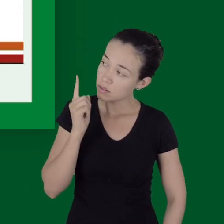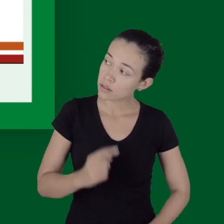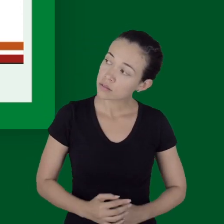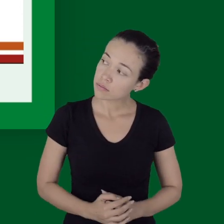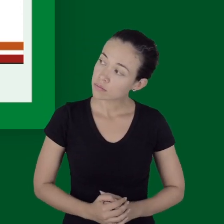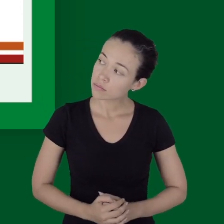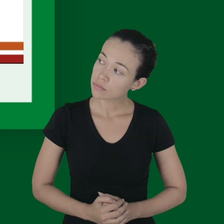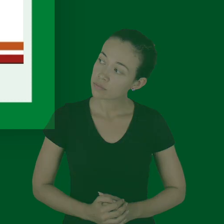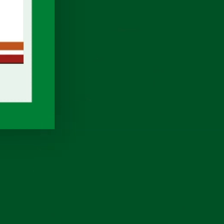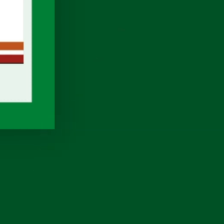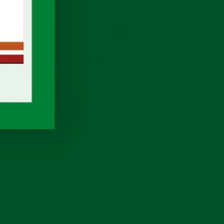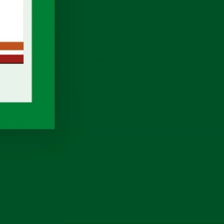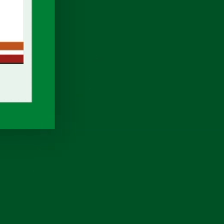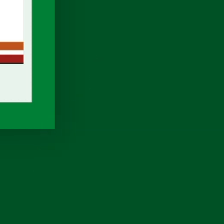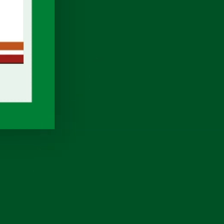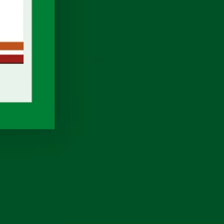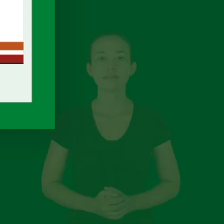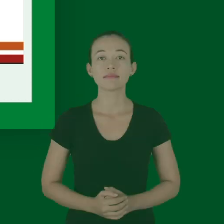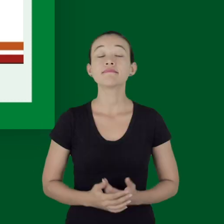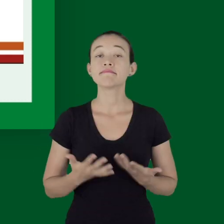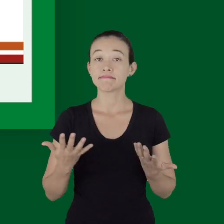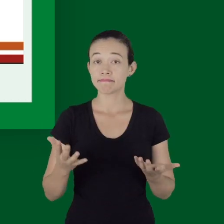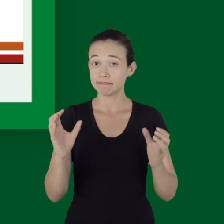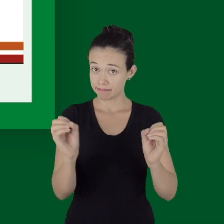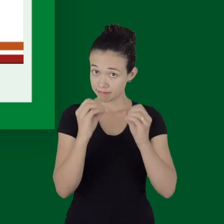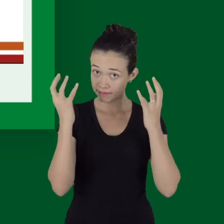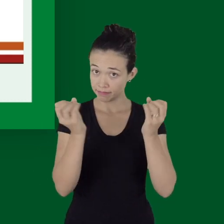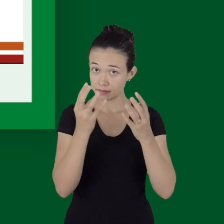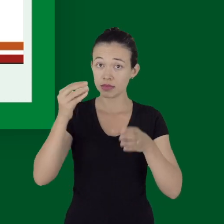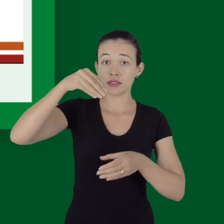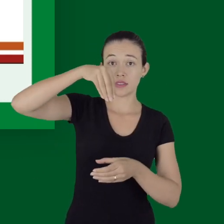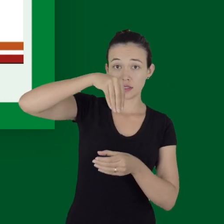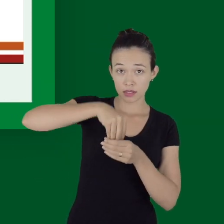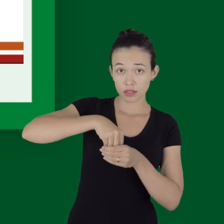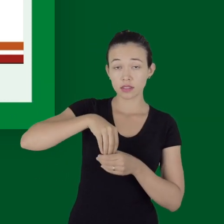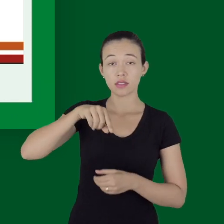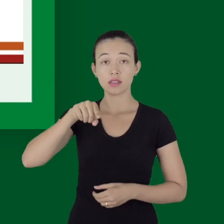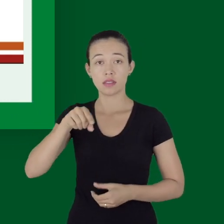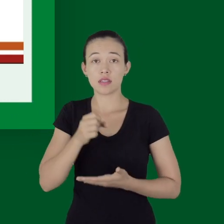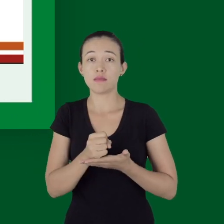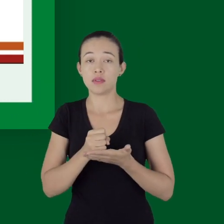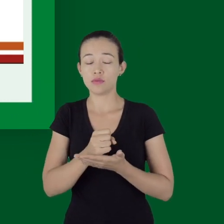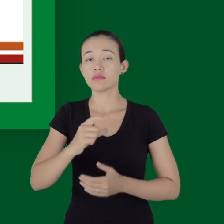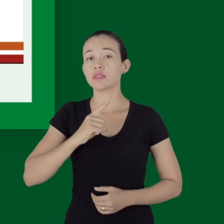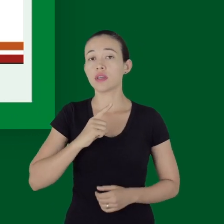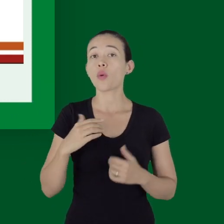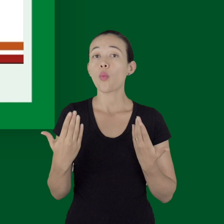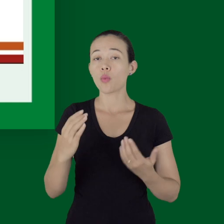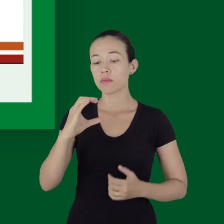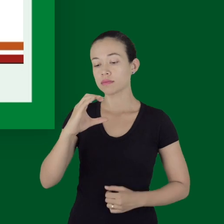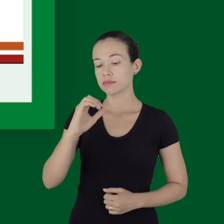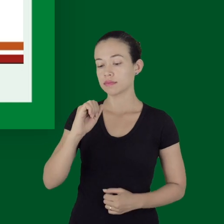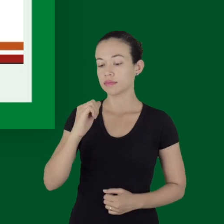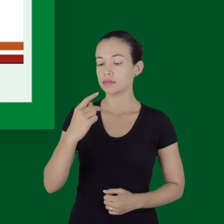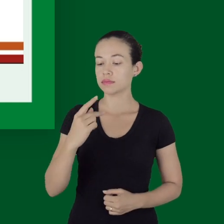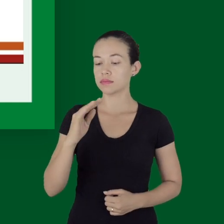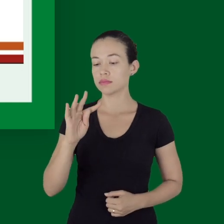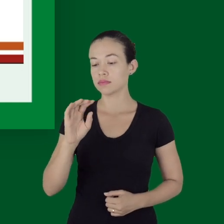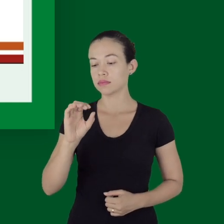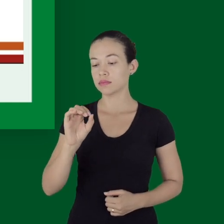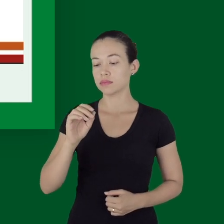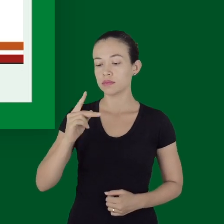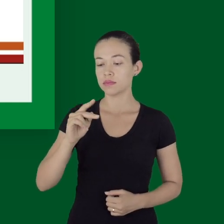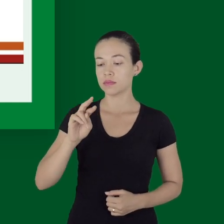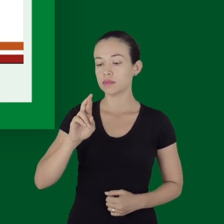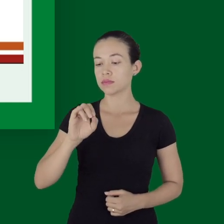a cada 10 minutos. Na básica, a gente não tem nitroprusiato, não tem tridil, que a gente